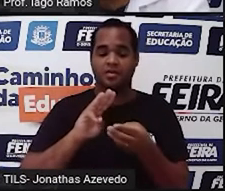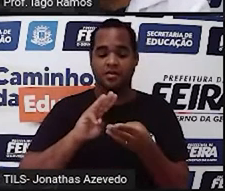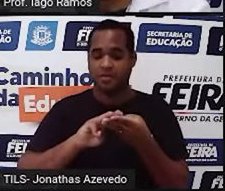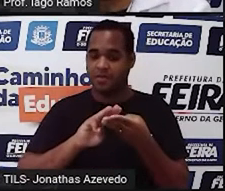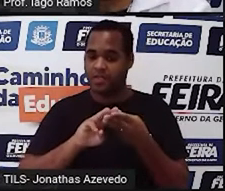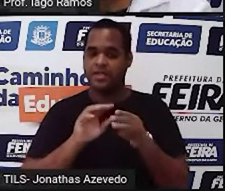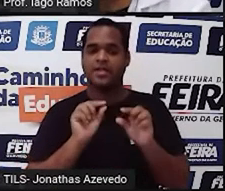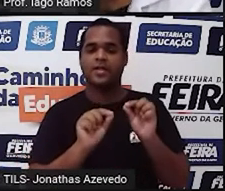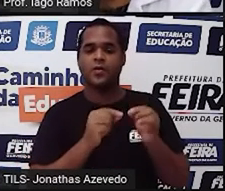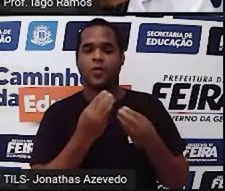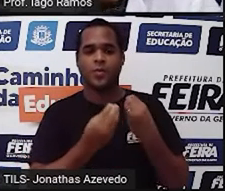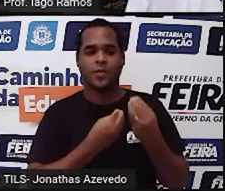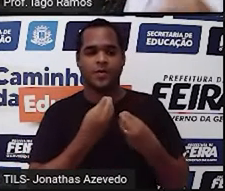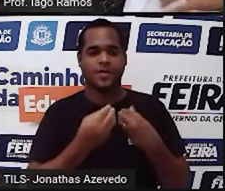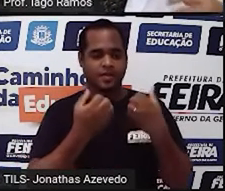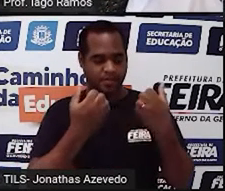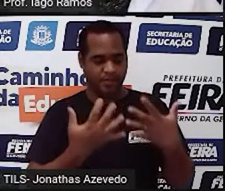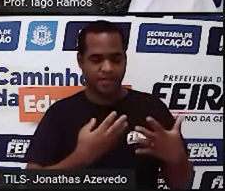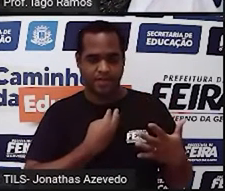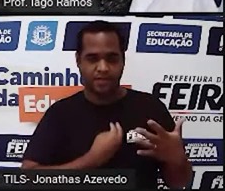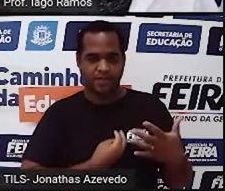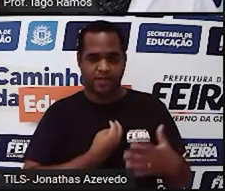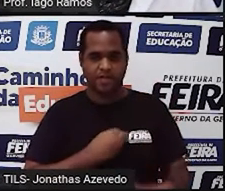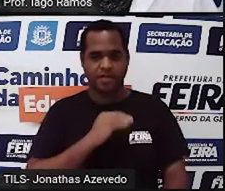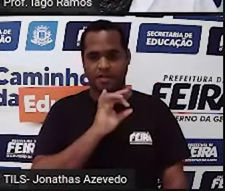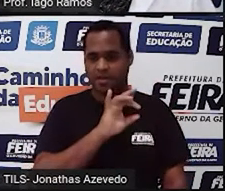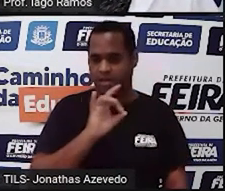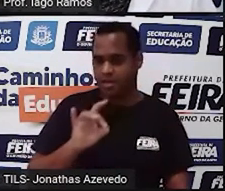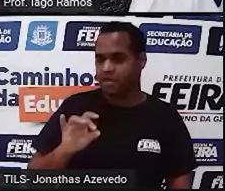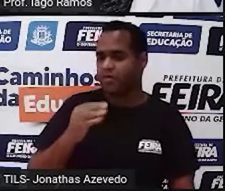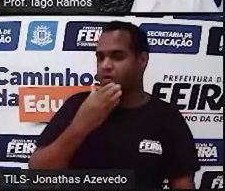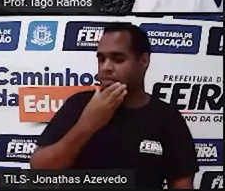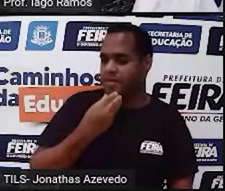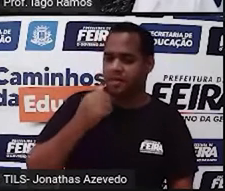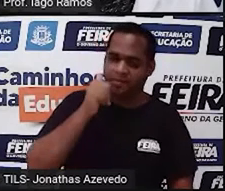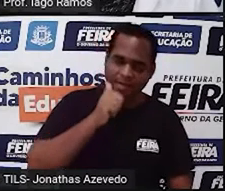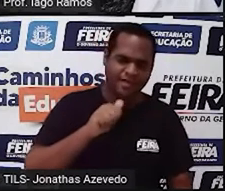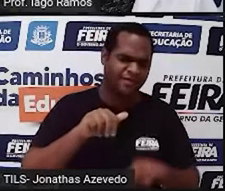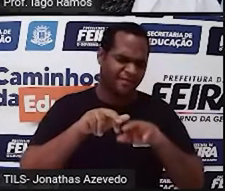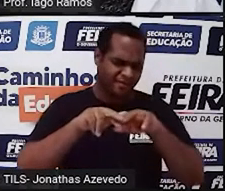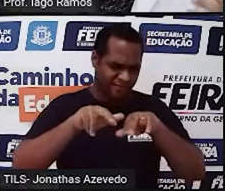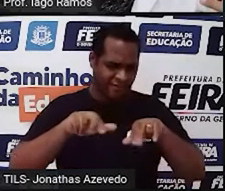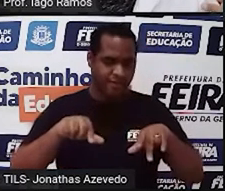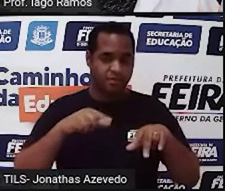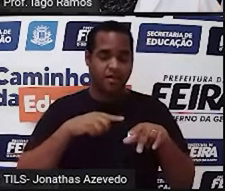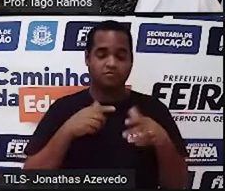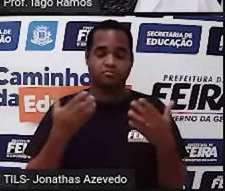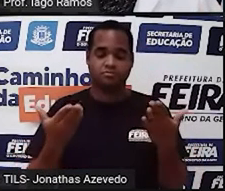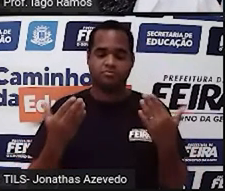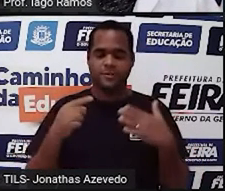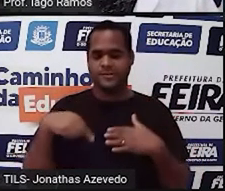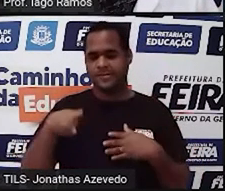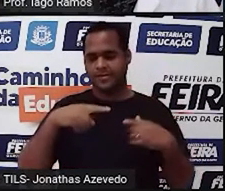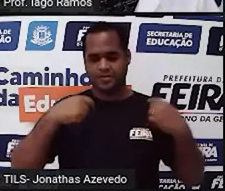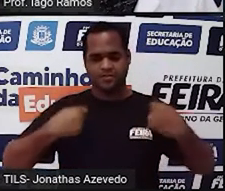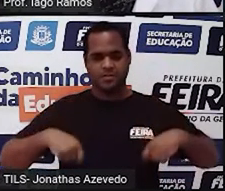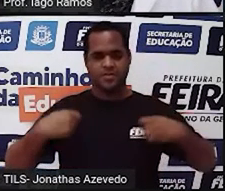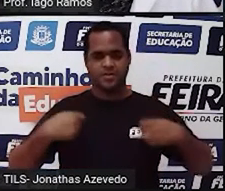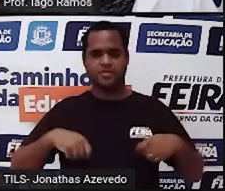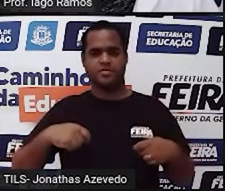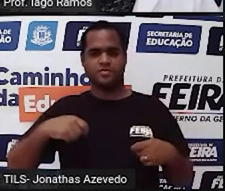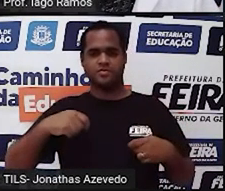matemática ela esteve em Nós seres humanos humanidade e a gente em algum momento precisou